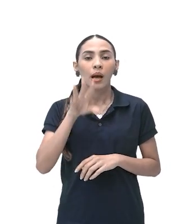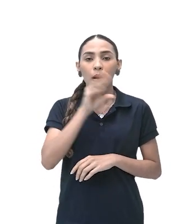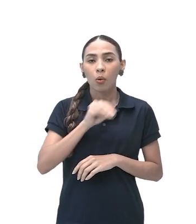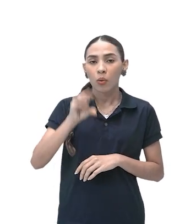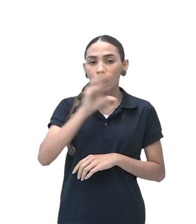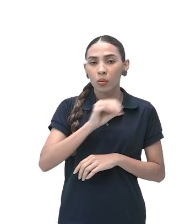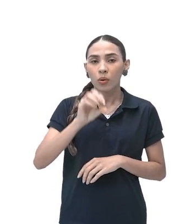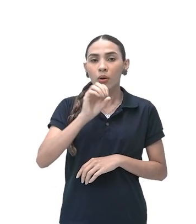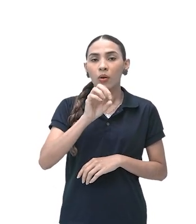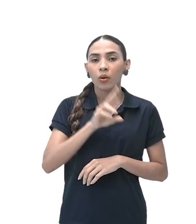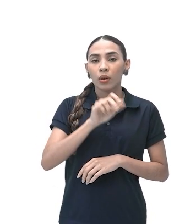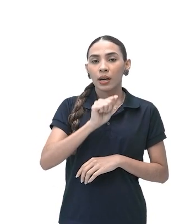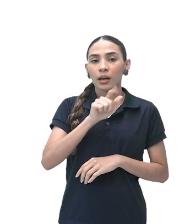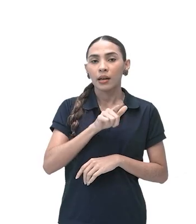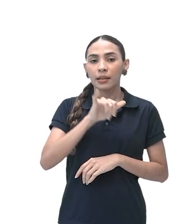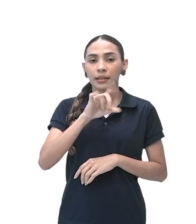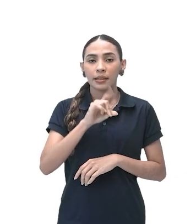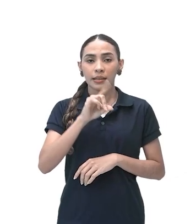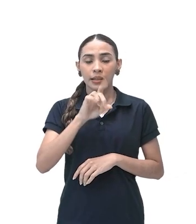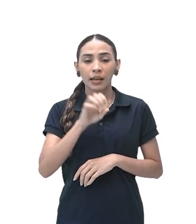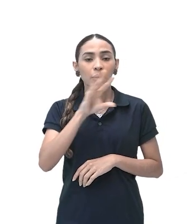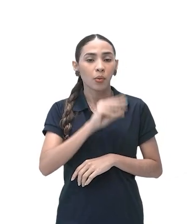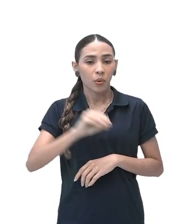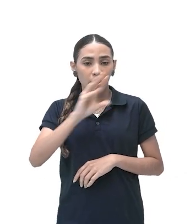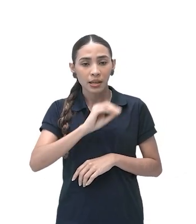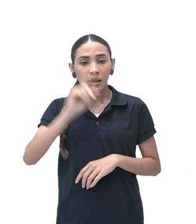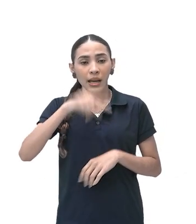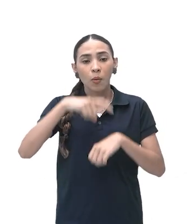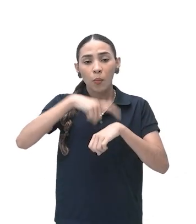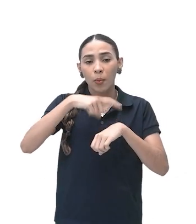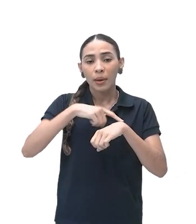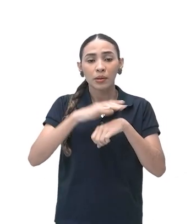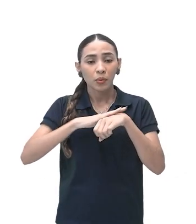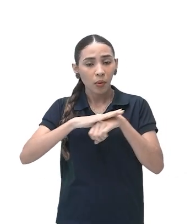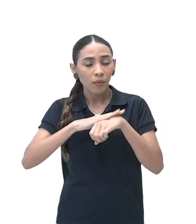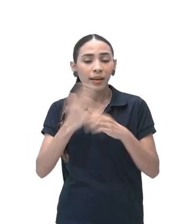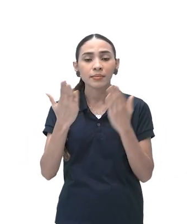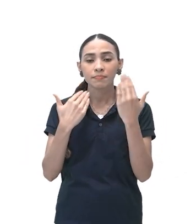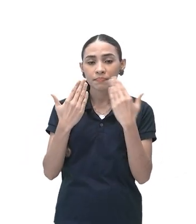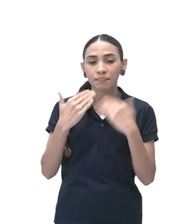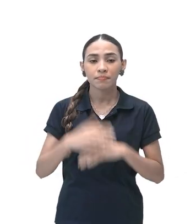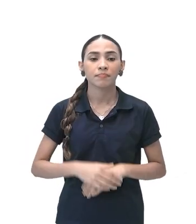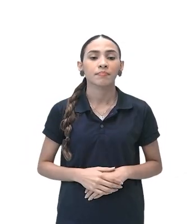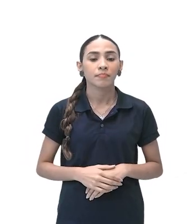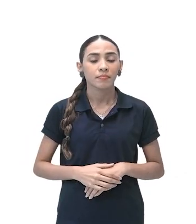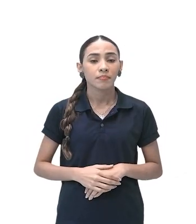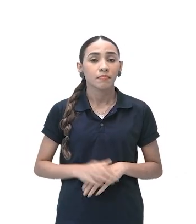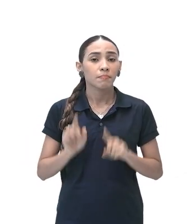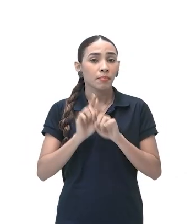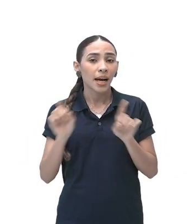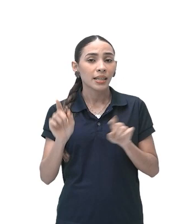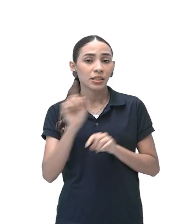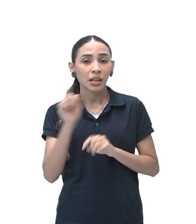através da oralidade, correto? Então, é um momento de conversa. Isso não quer